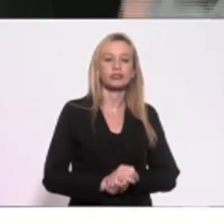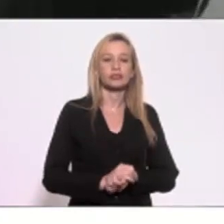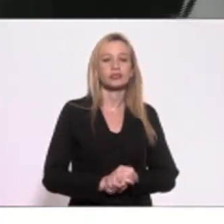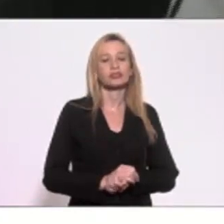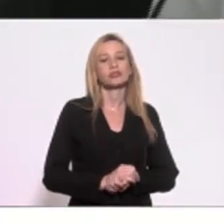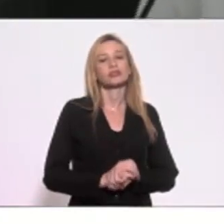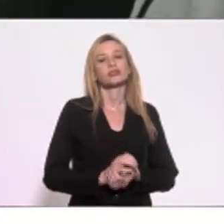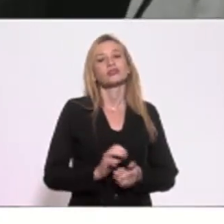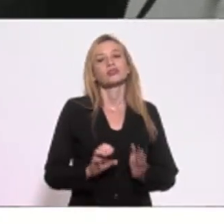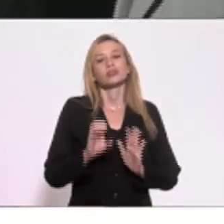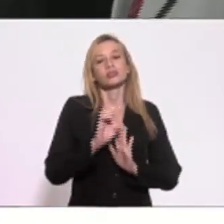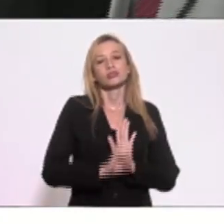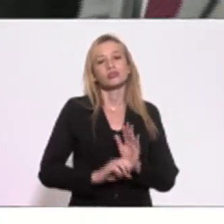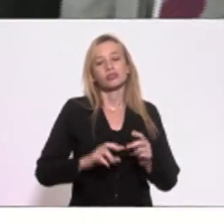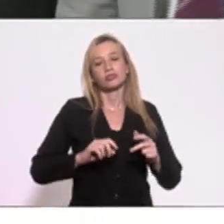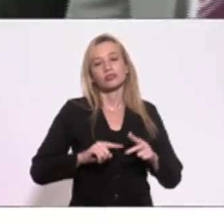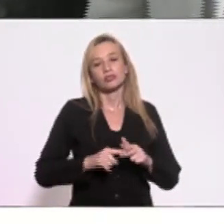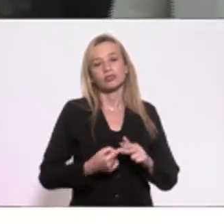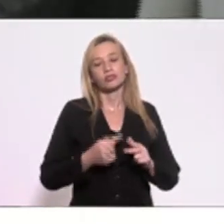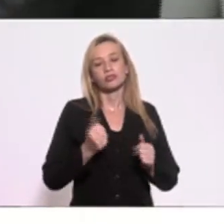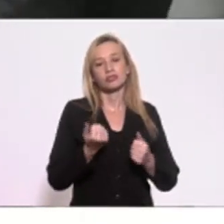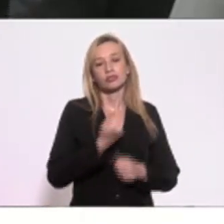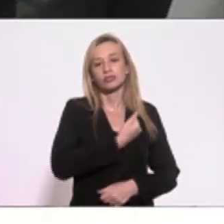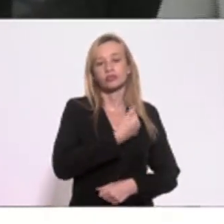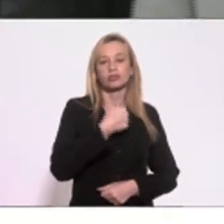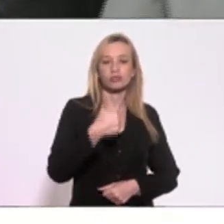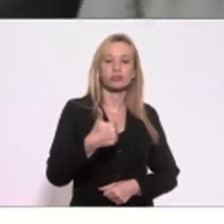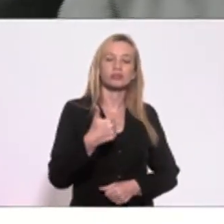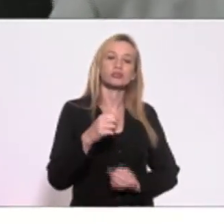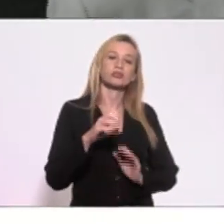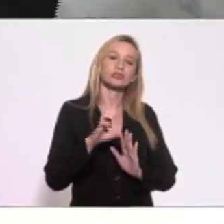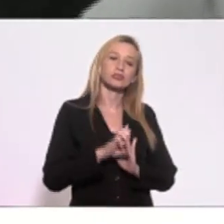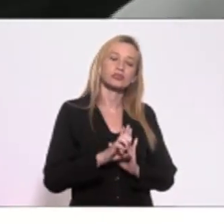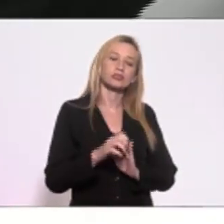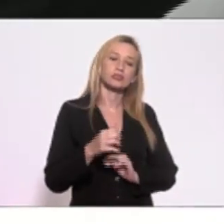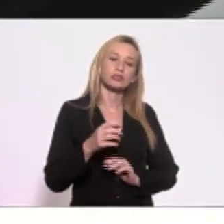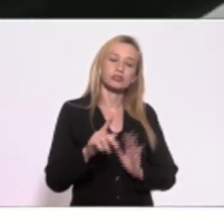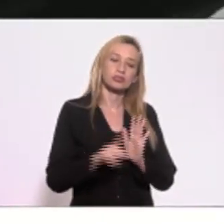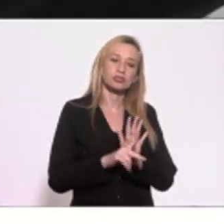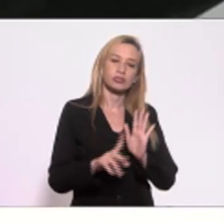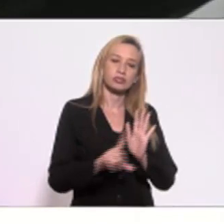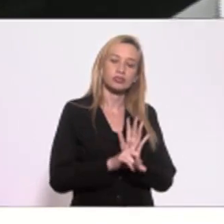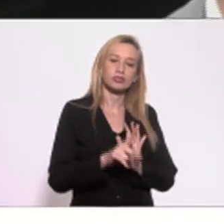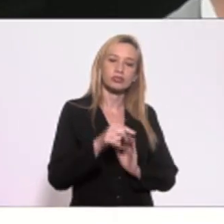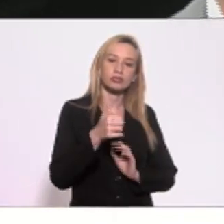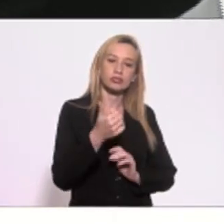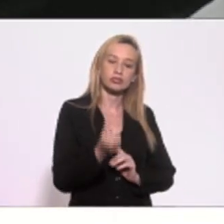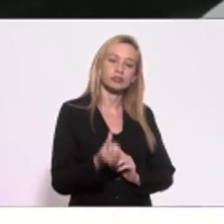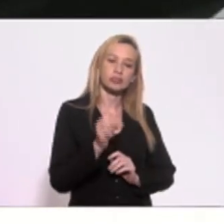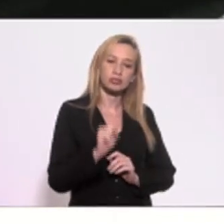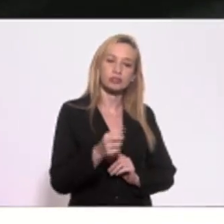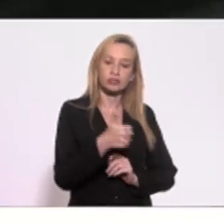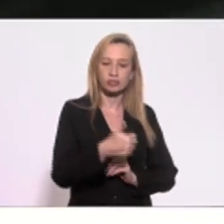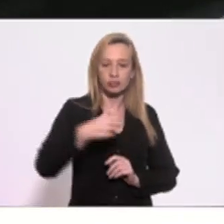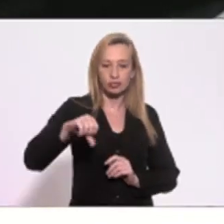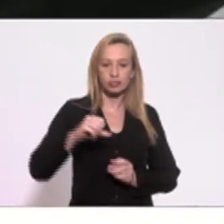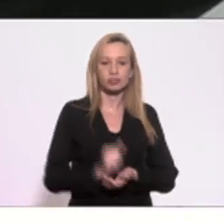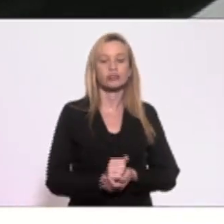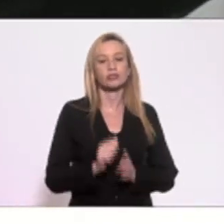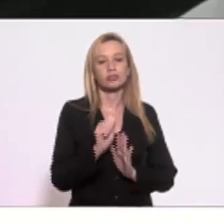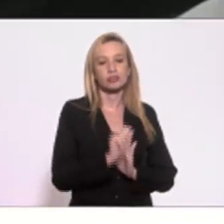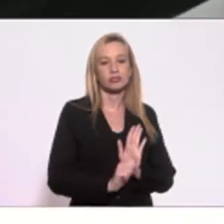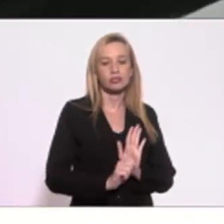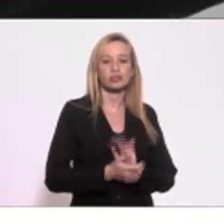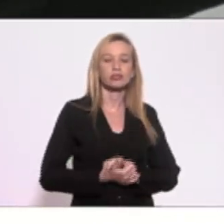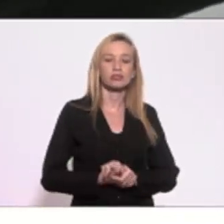Emenda modificativa número 1. Modifica-se a emenda do projeto de lei 682/2019, passa a vigorar com a seguinte redação: